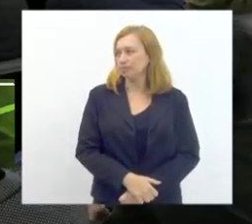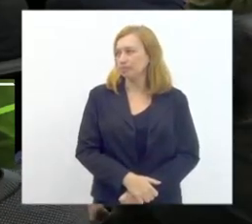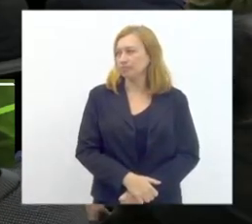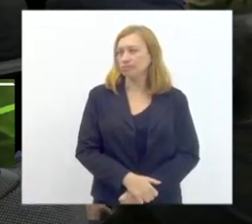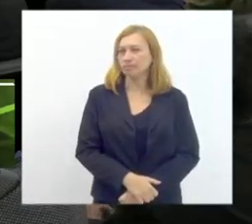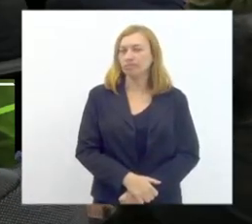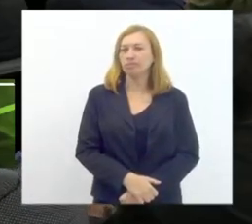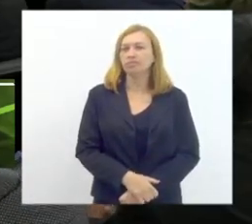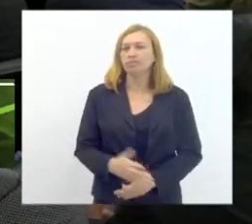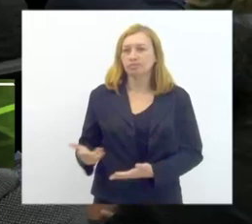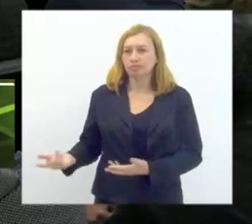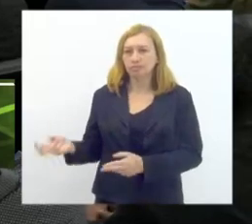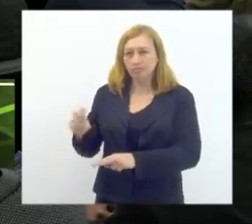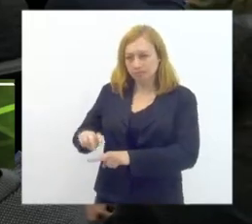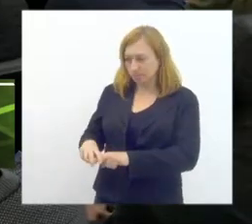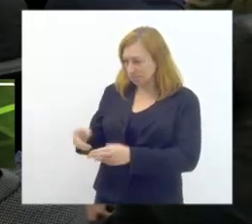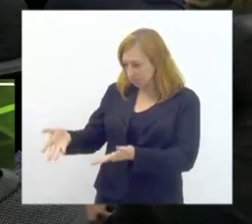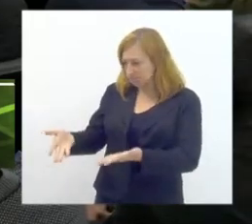Ok, pode sentar.